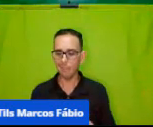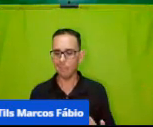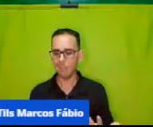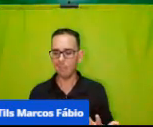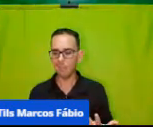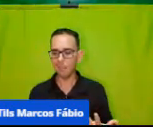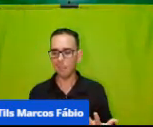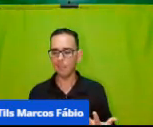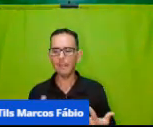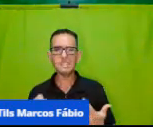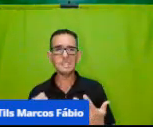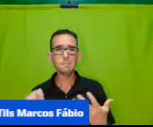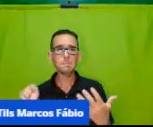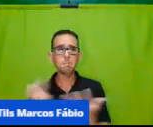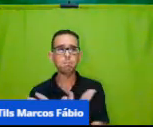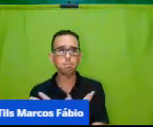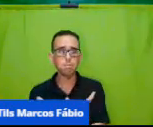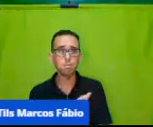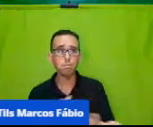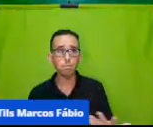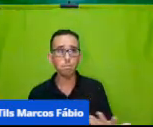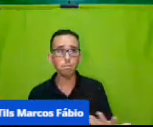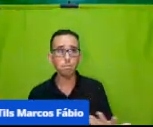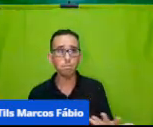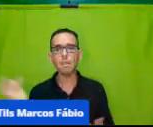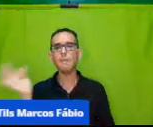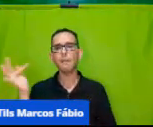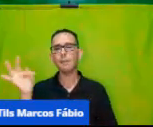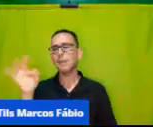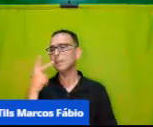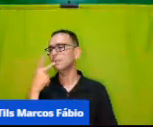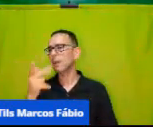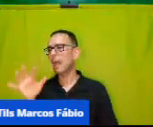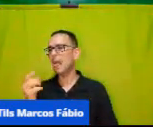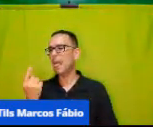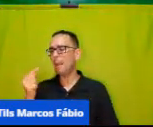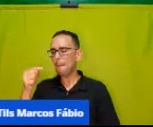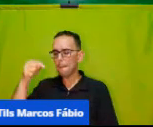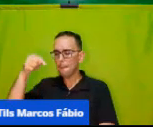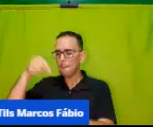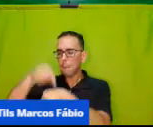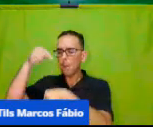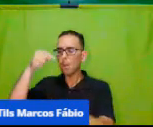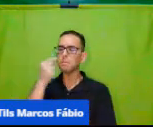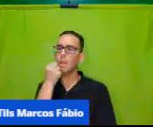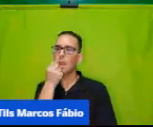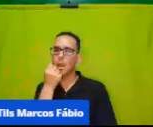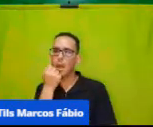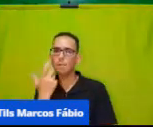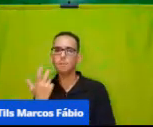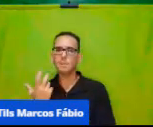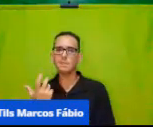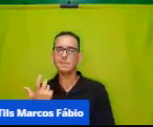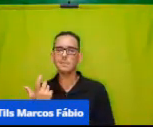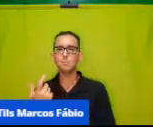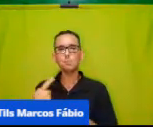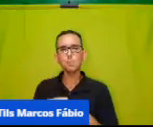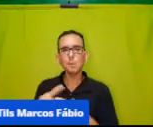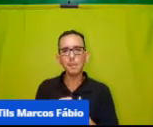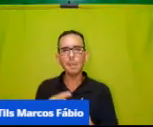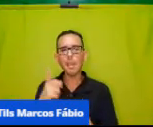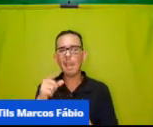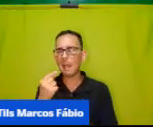errozinho, né? Que na faculdade a gente falava que às vezes era a ponta do lápis, né? porque era algo